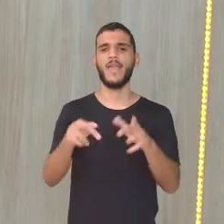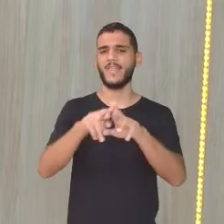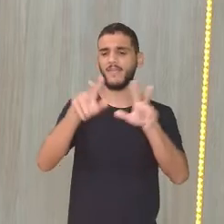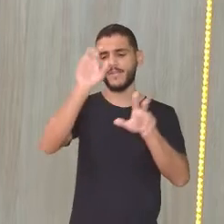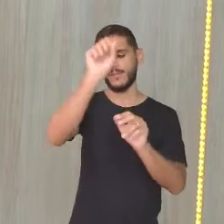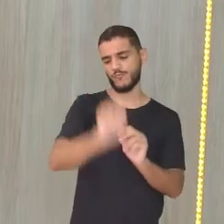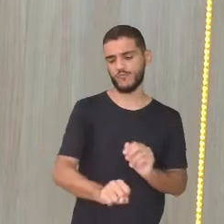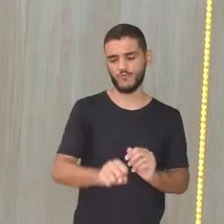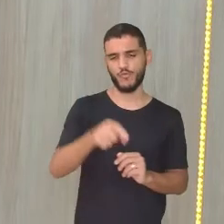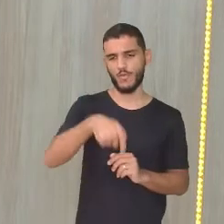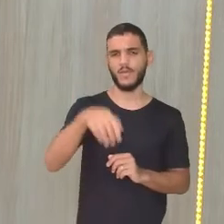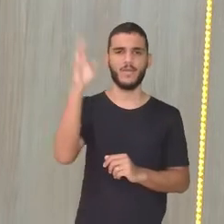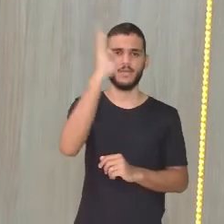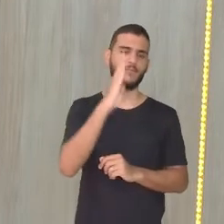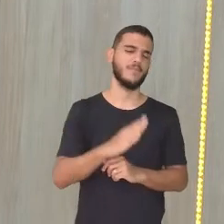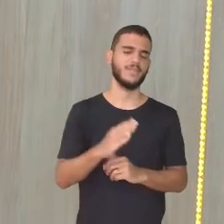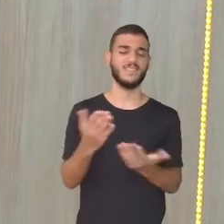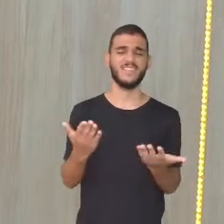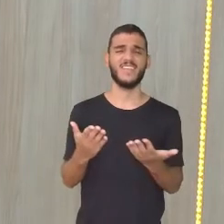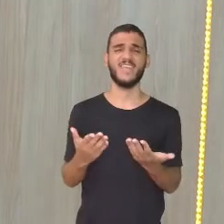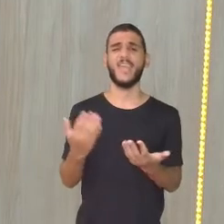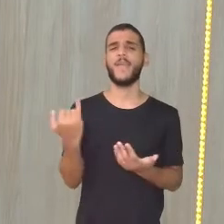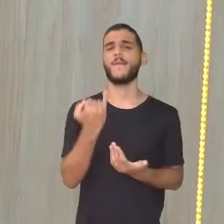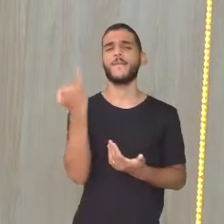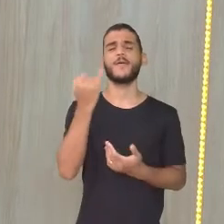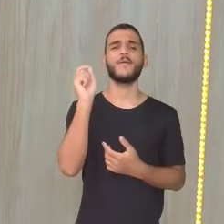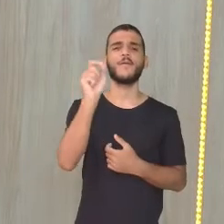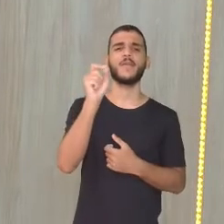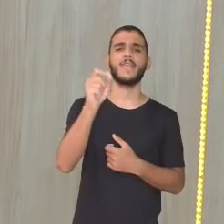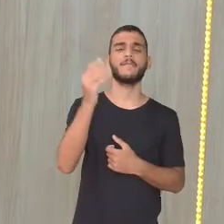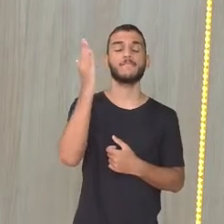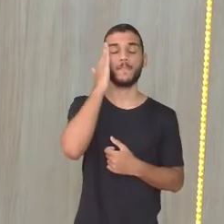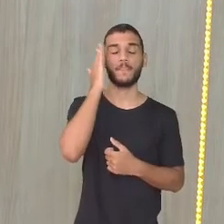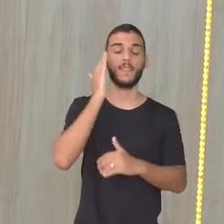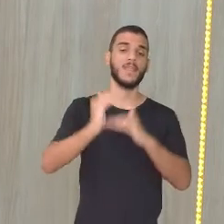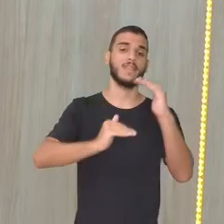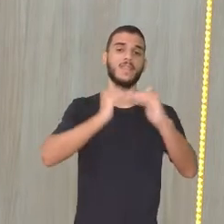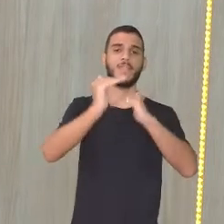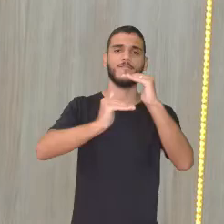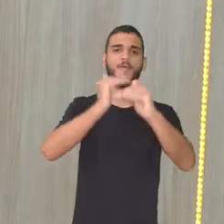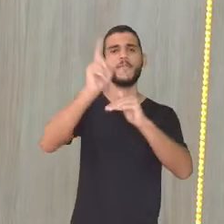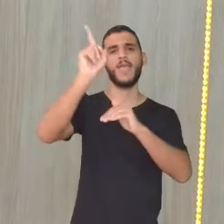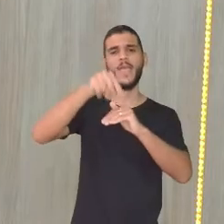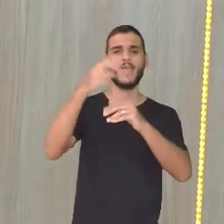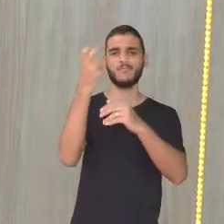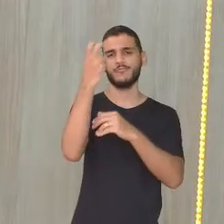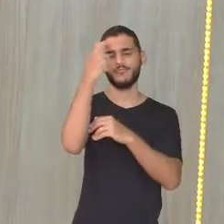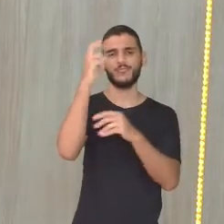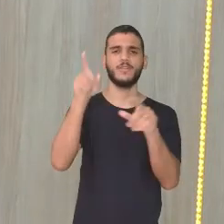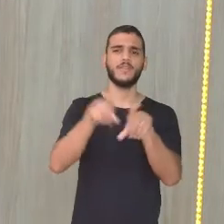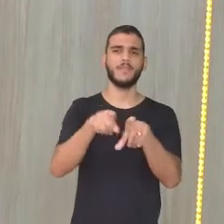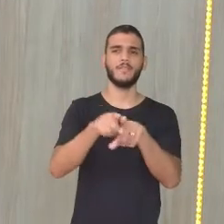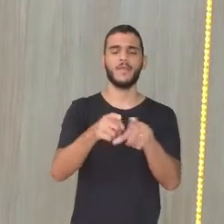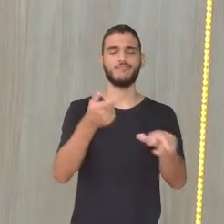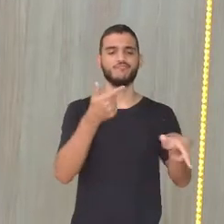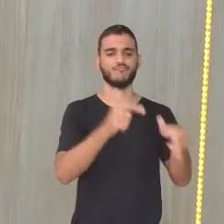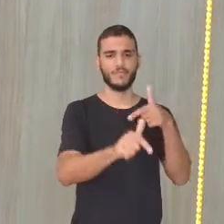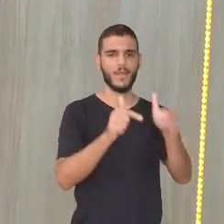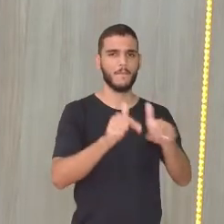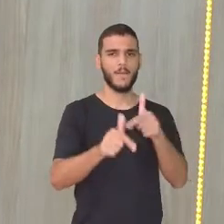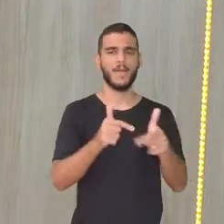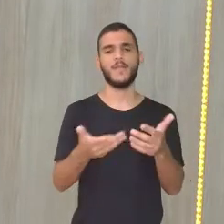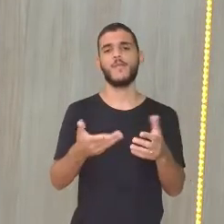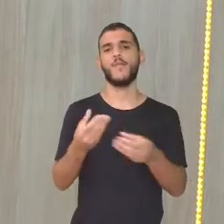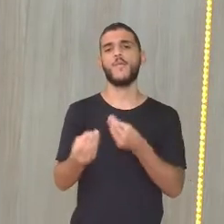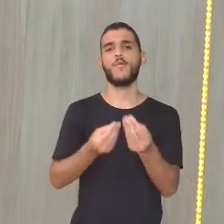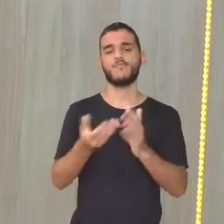Então, é importante a gente entender que isso também é desenvolvimento, né? E o trabalho, né? A produção, a